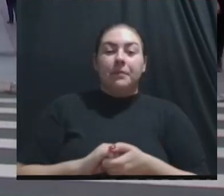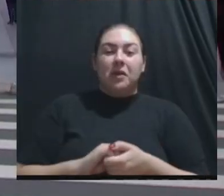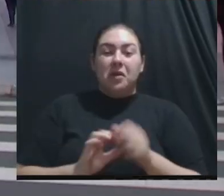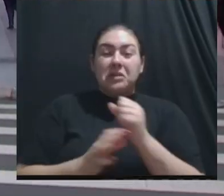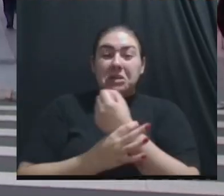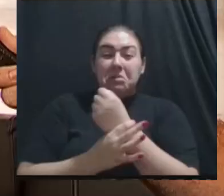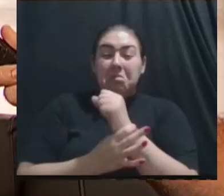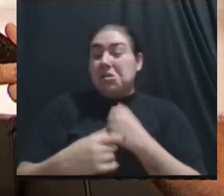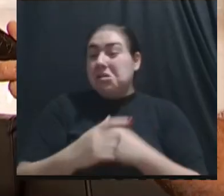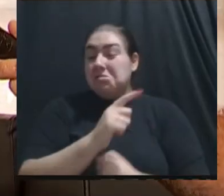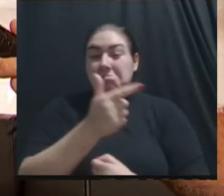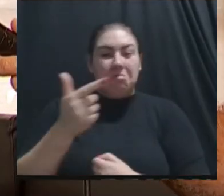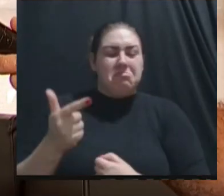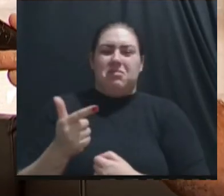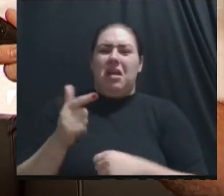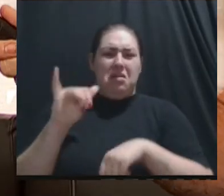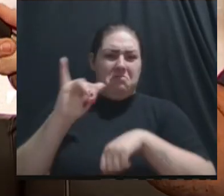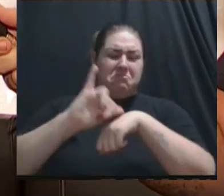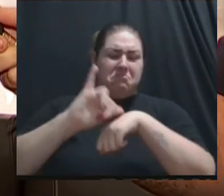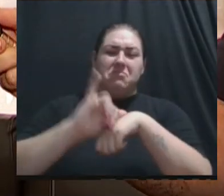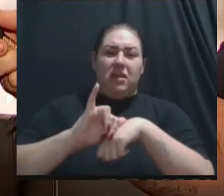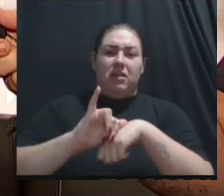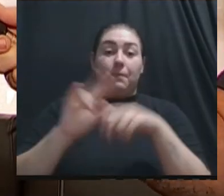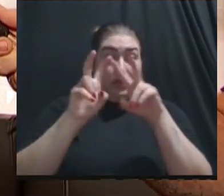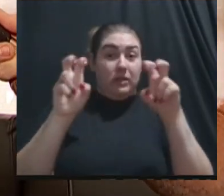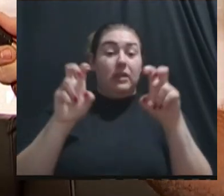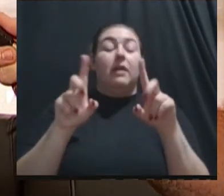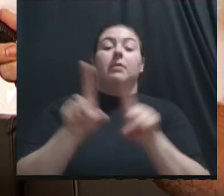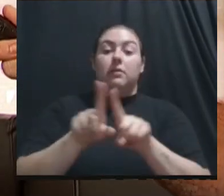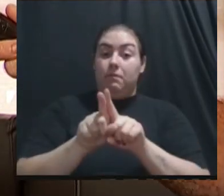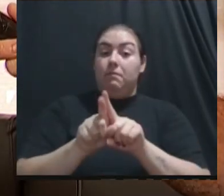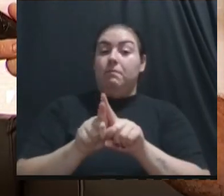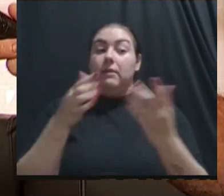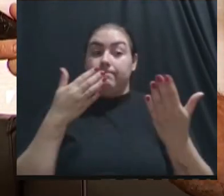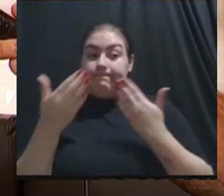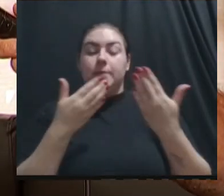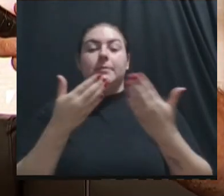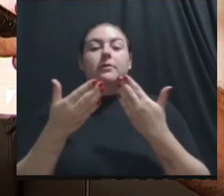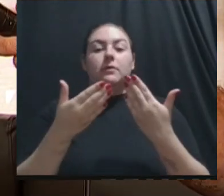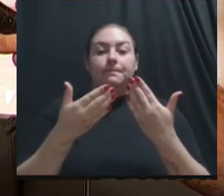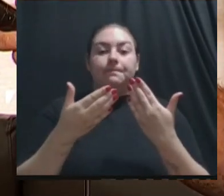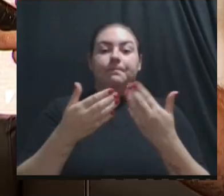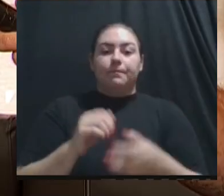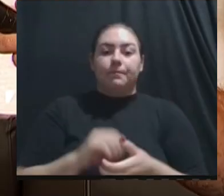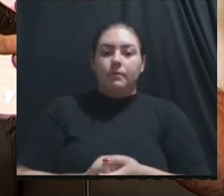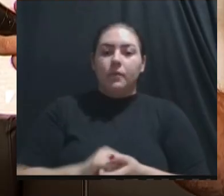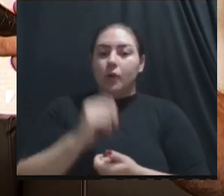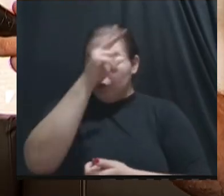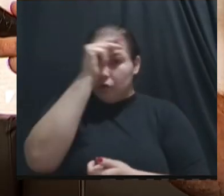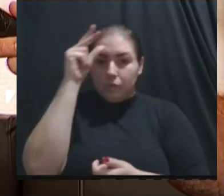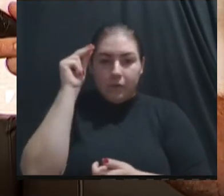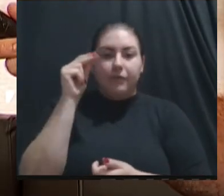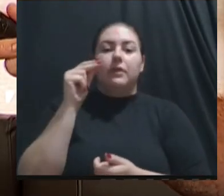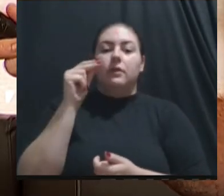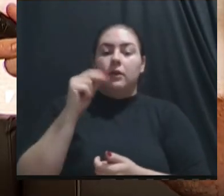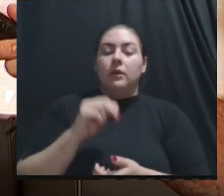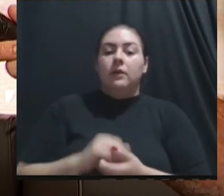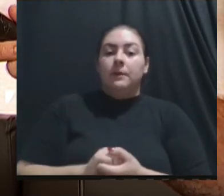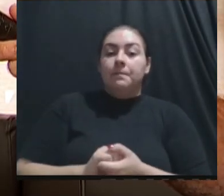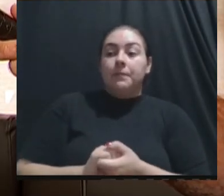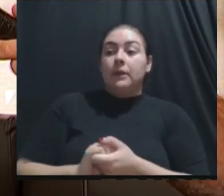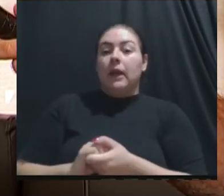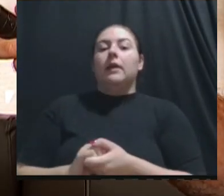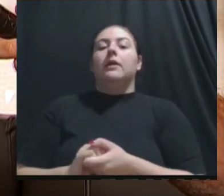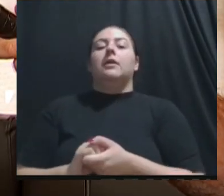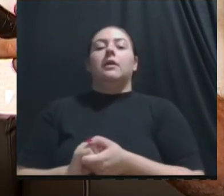também foi abordado. A Secretaria de Segurança Pública, a pedido do nosso prefeito Dário Saad, tem intensificado o patrulhamento. Temos um trabalho em